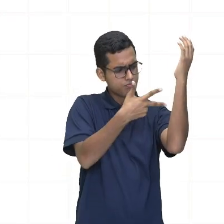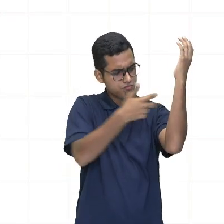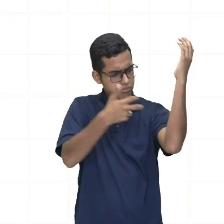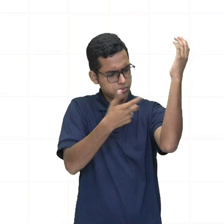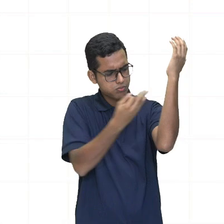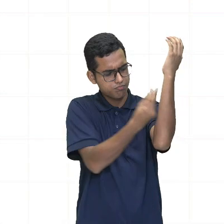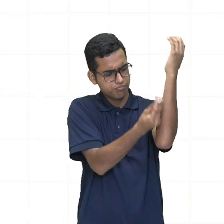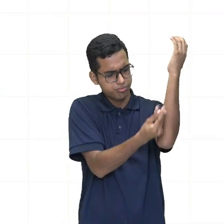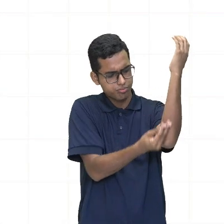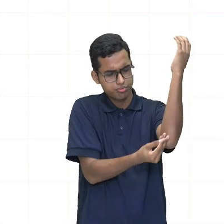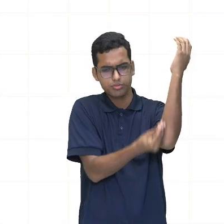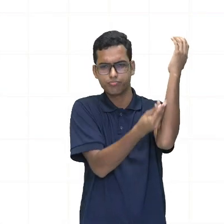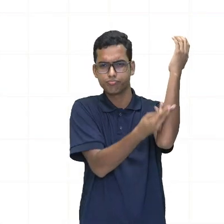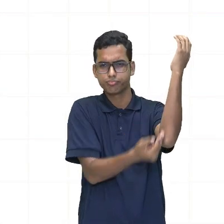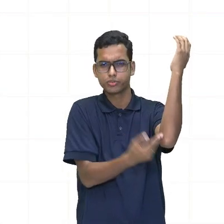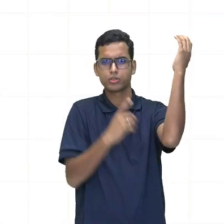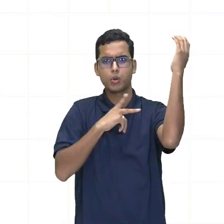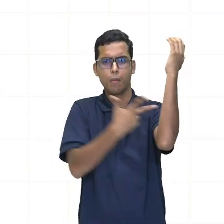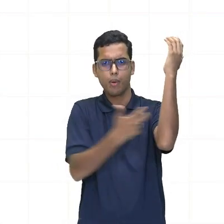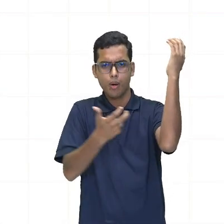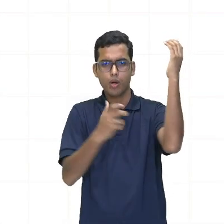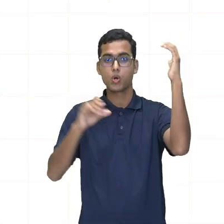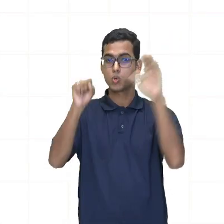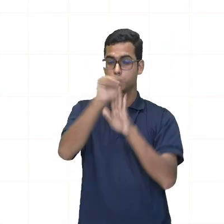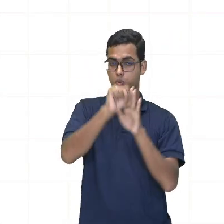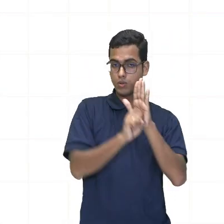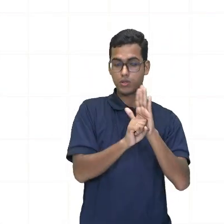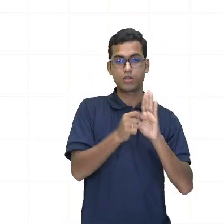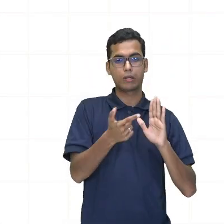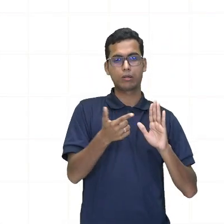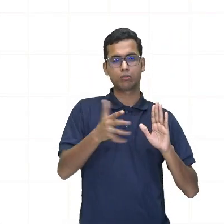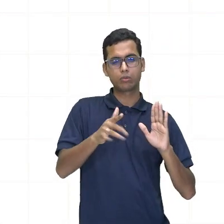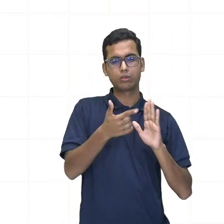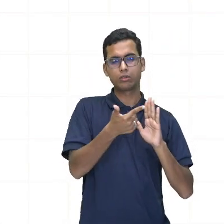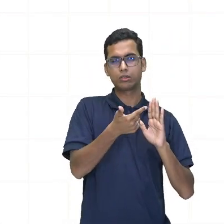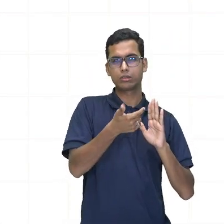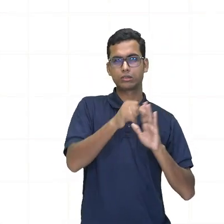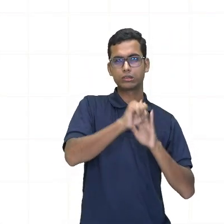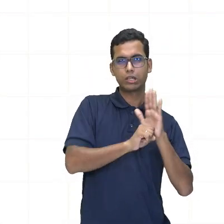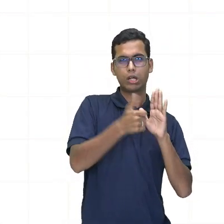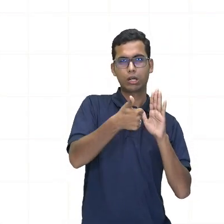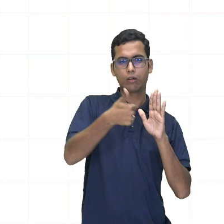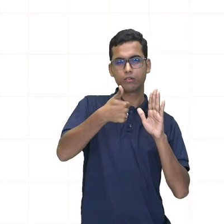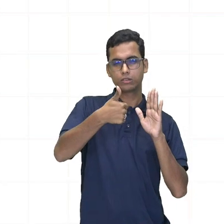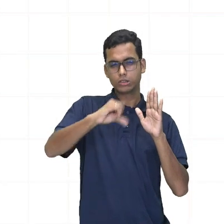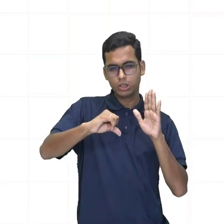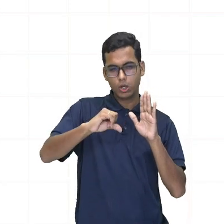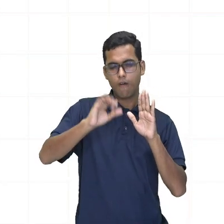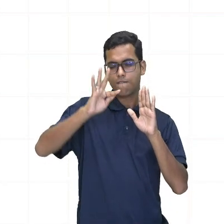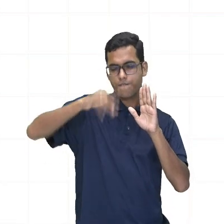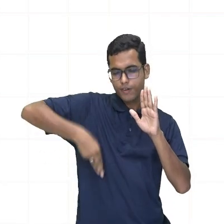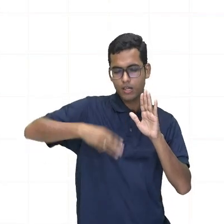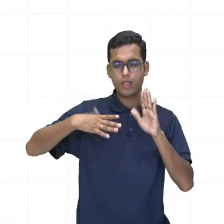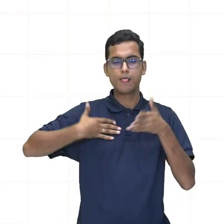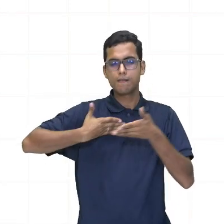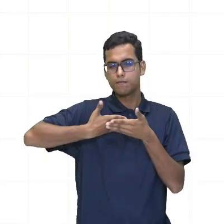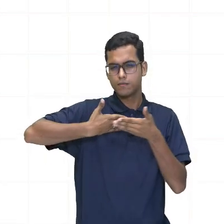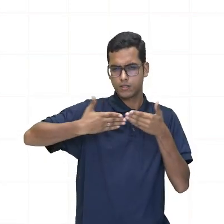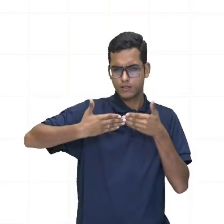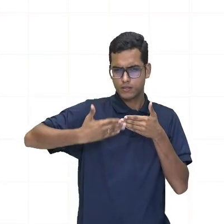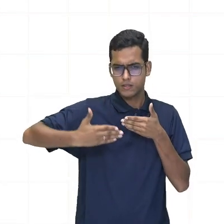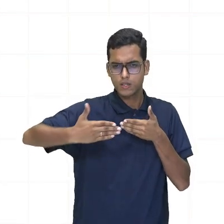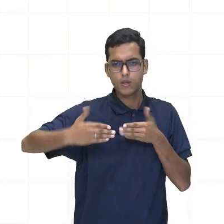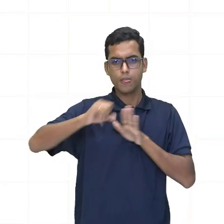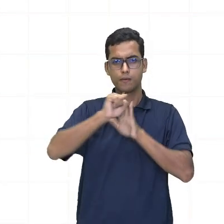explorado durante muito tempo, durante o final do século XIX e início do século XX aqui na região amazônica e que foi